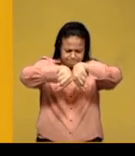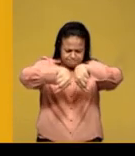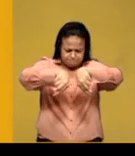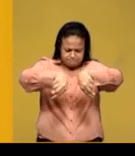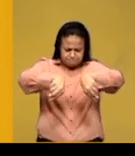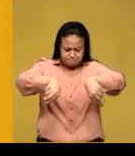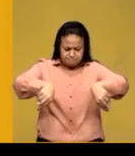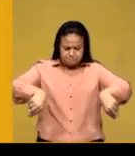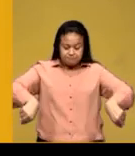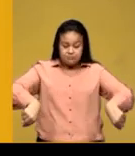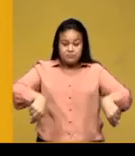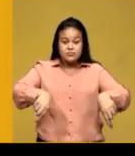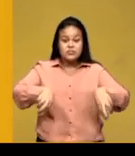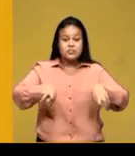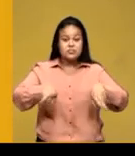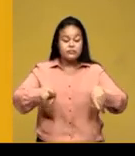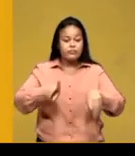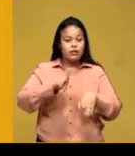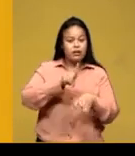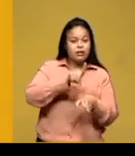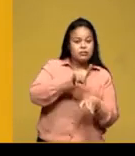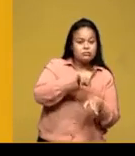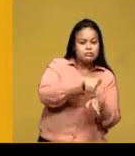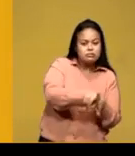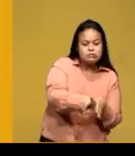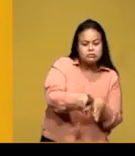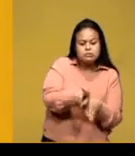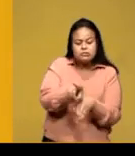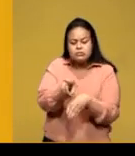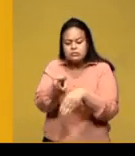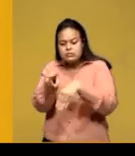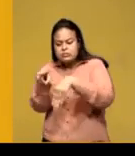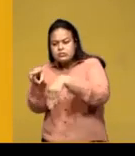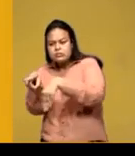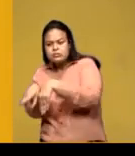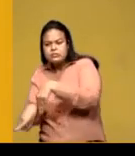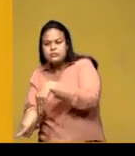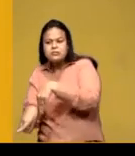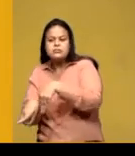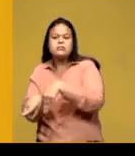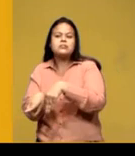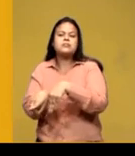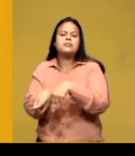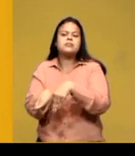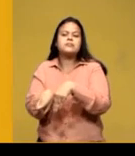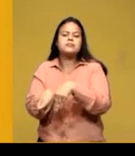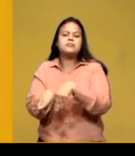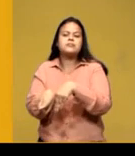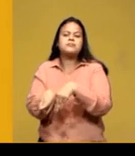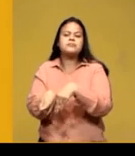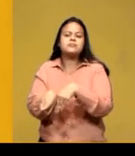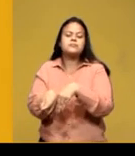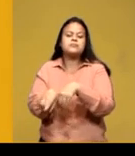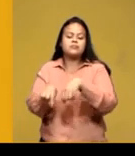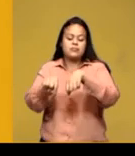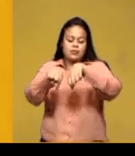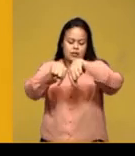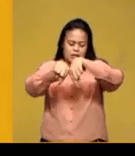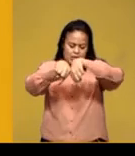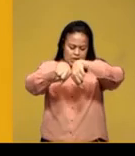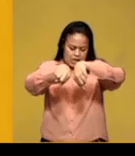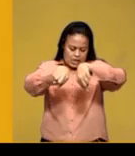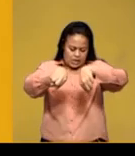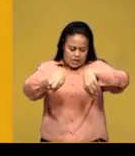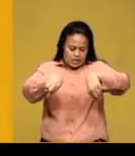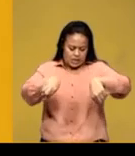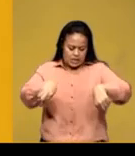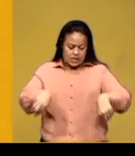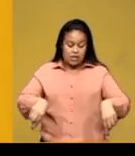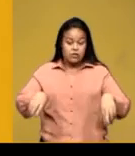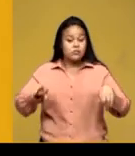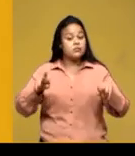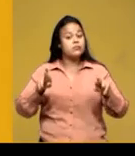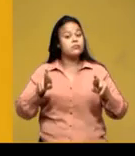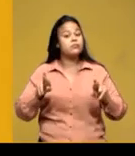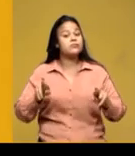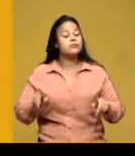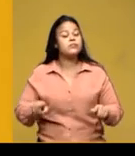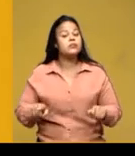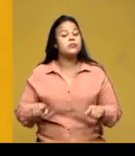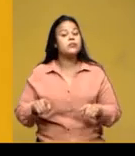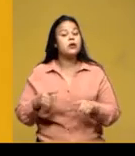nós faremos? Bom, as direções, elas serão diferentes, visto que